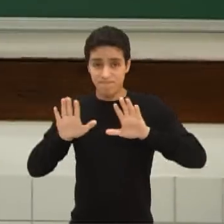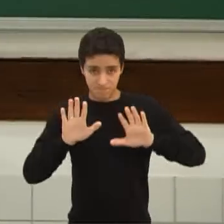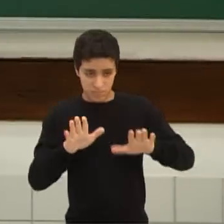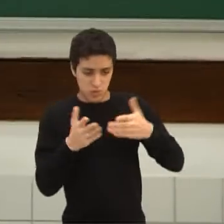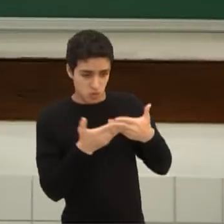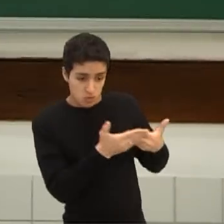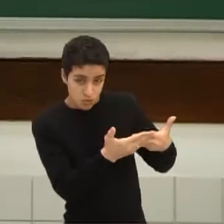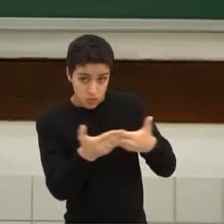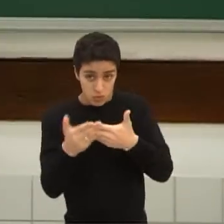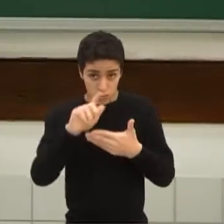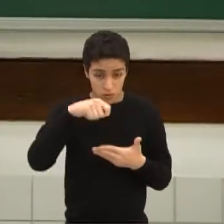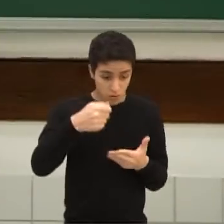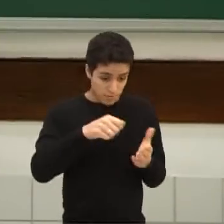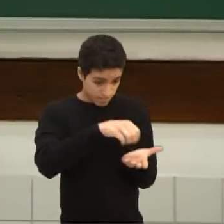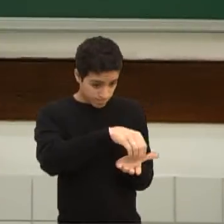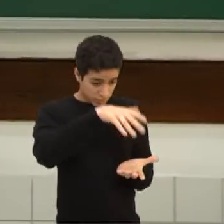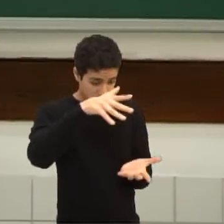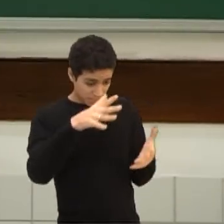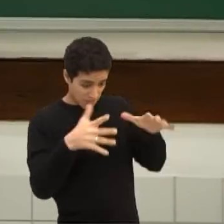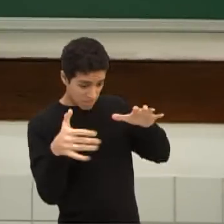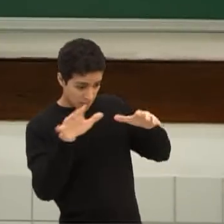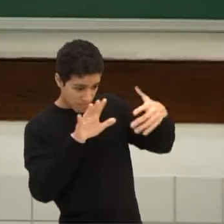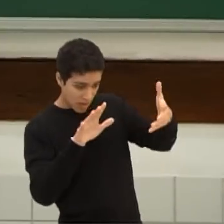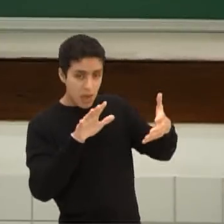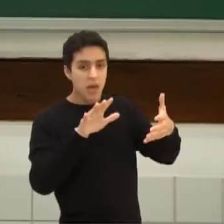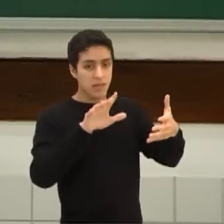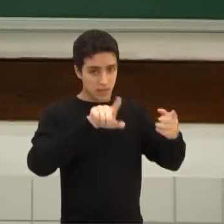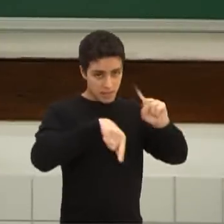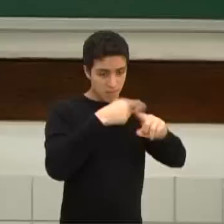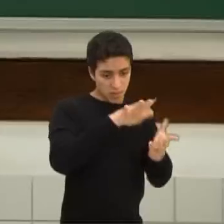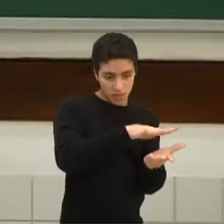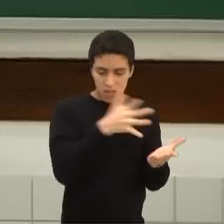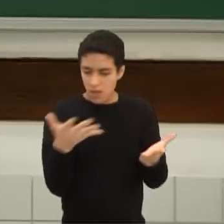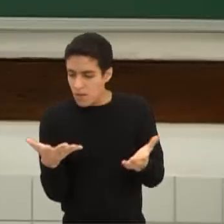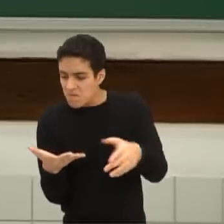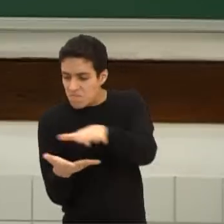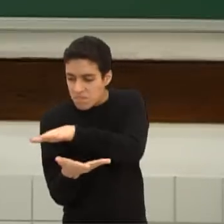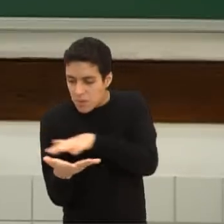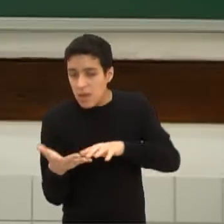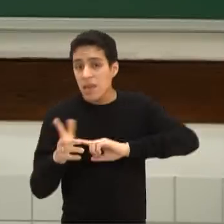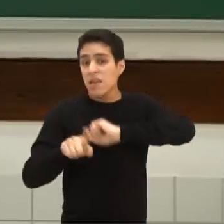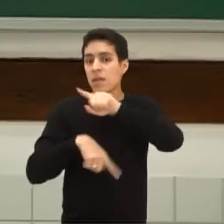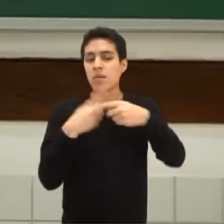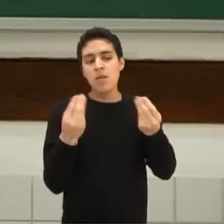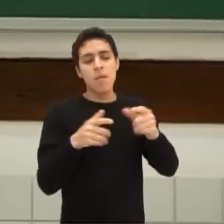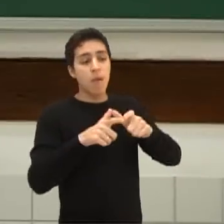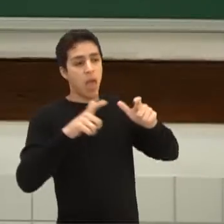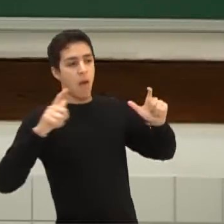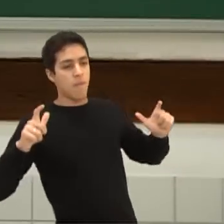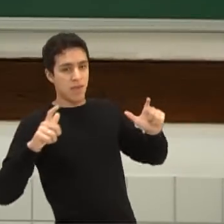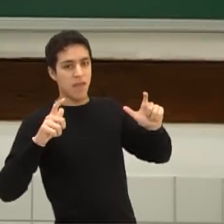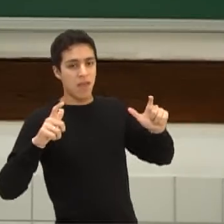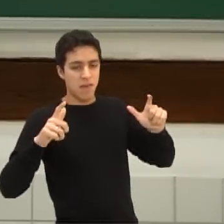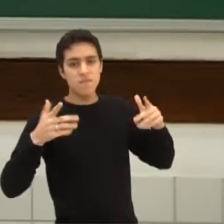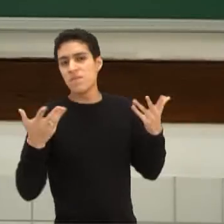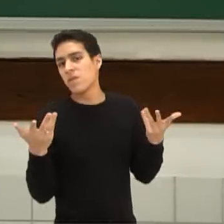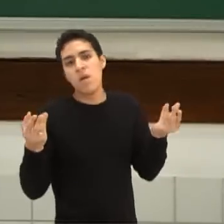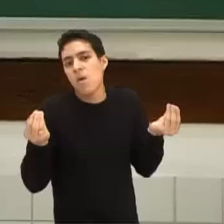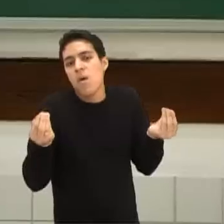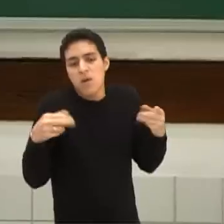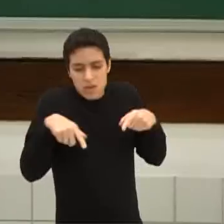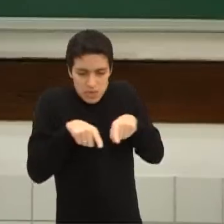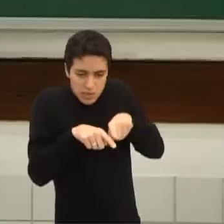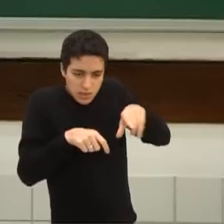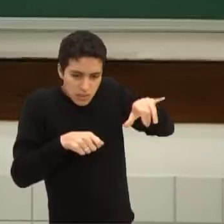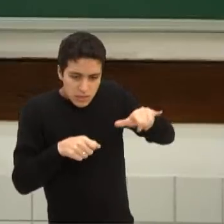vimos sólido geométrico, as planificações. Nós vamos ver a ampliação quando nós aumentamos ele e nós vamos ver